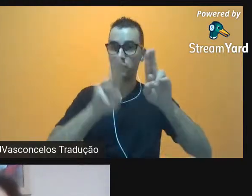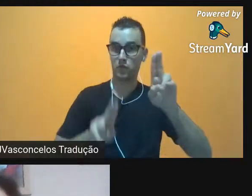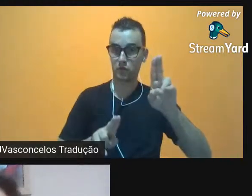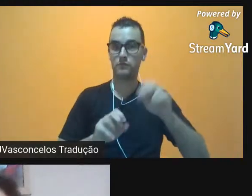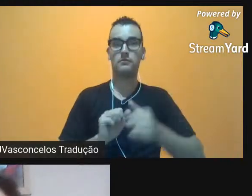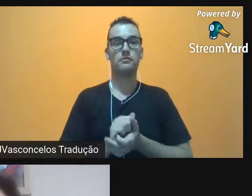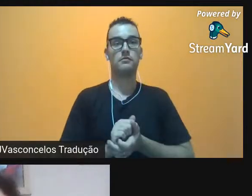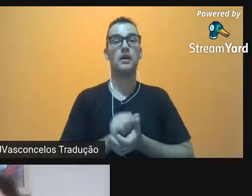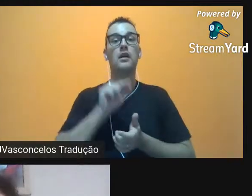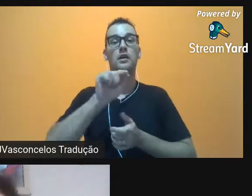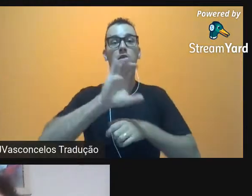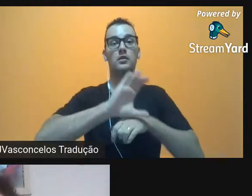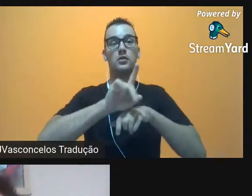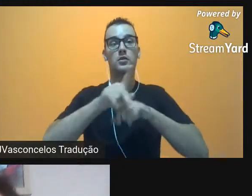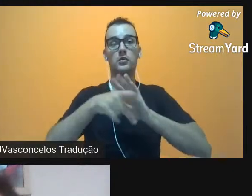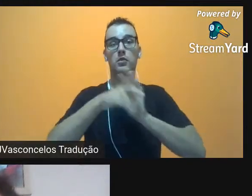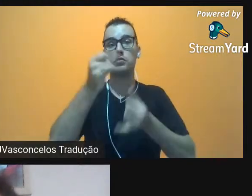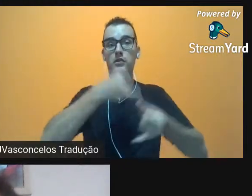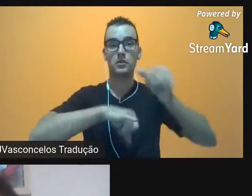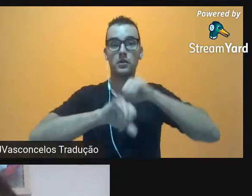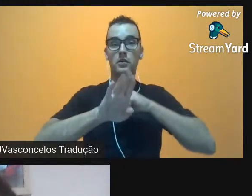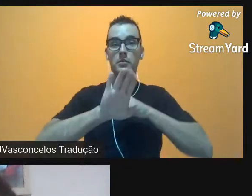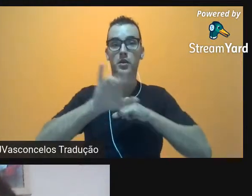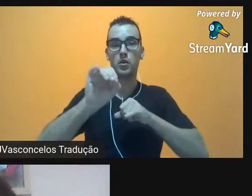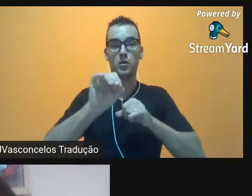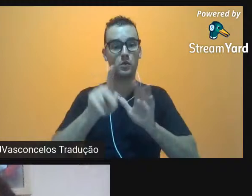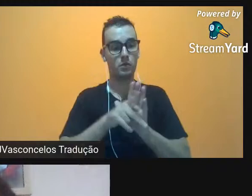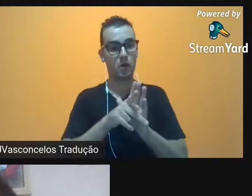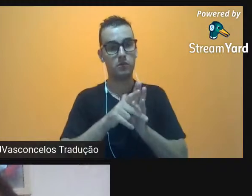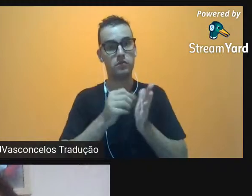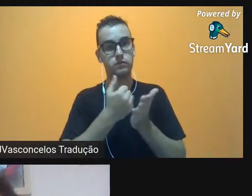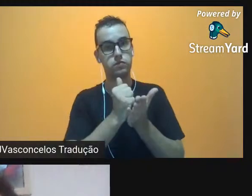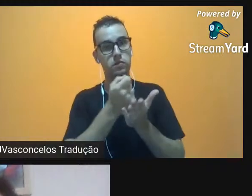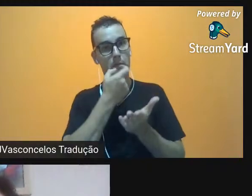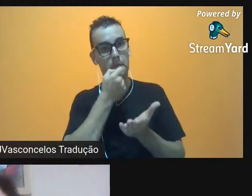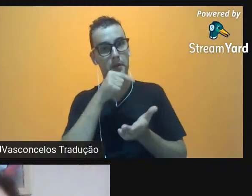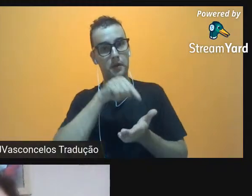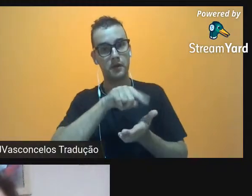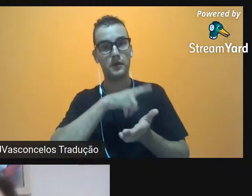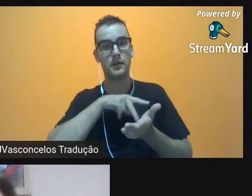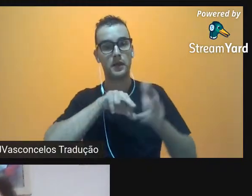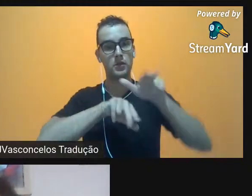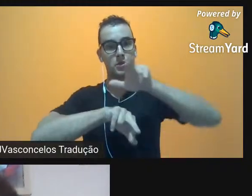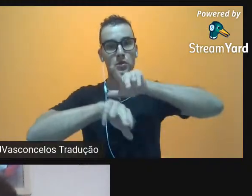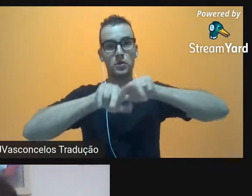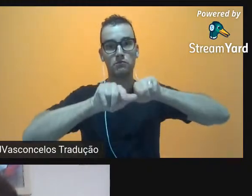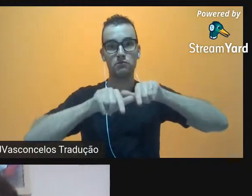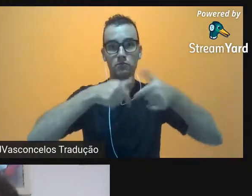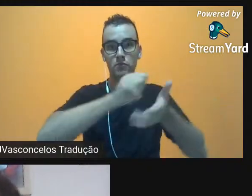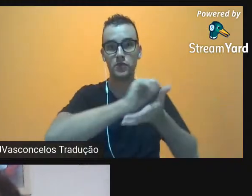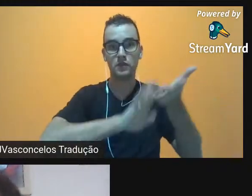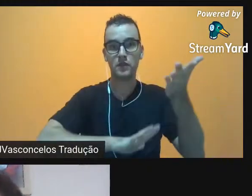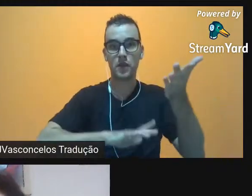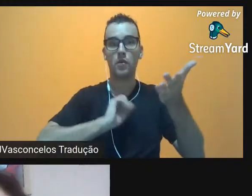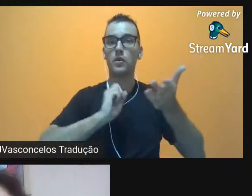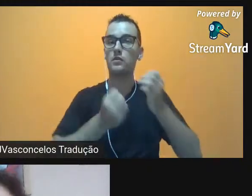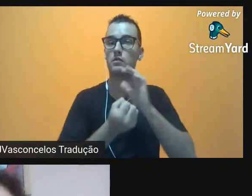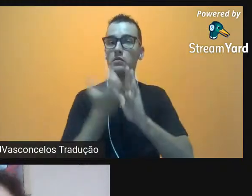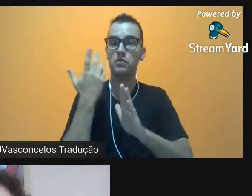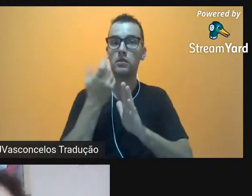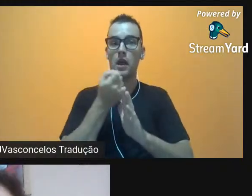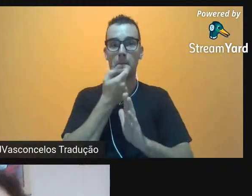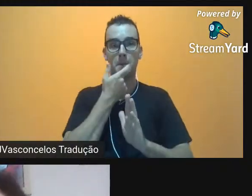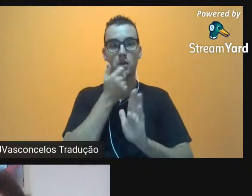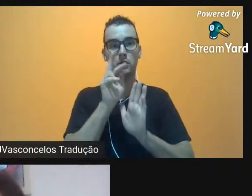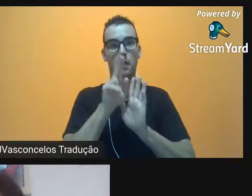é coordenadora do Laboratório de Bioensaios Farmacêuticos, atuando em bioensaios de atividade para o desenvolvimento de fármacos e